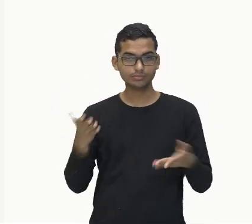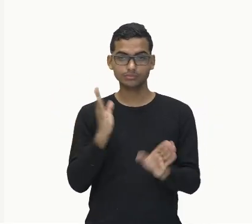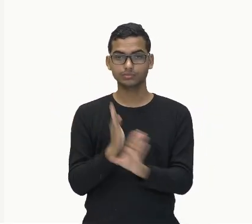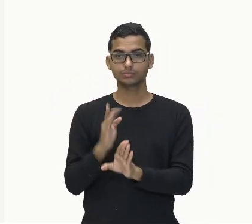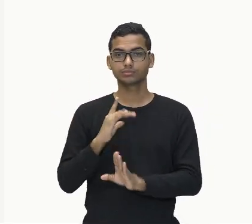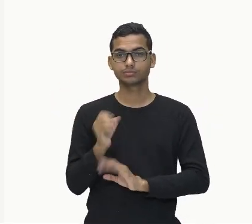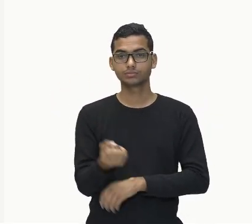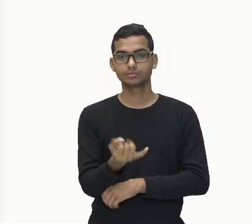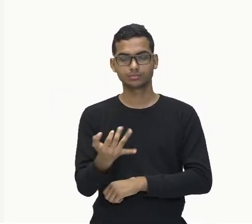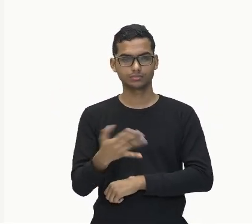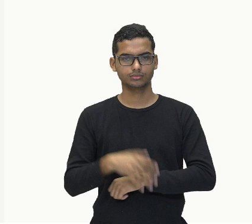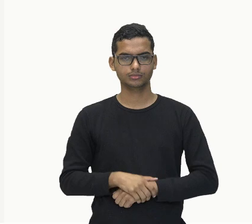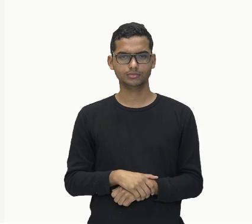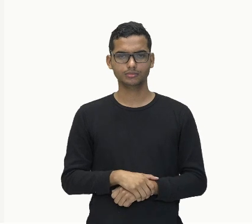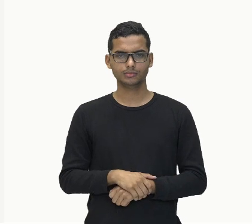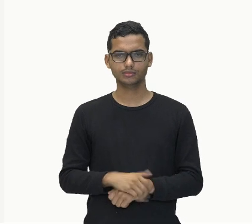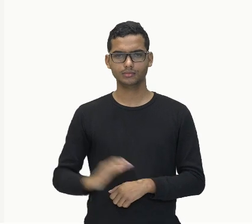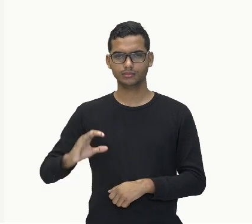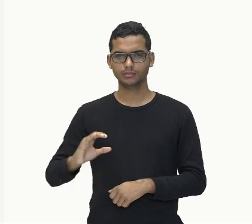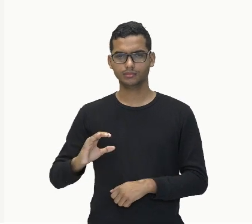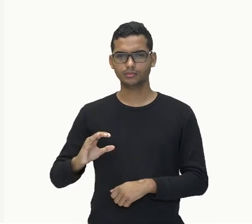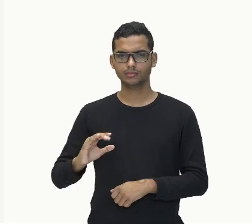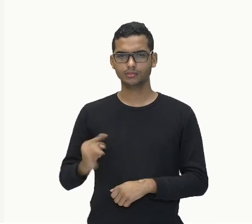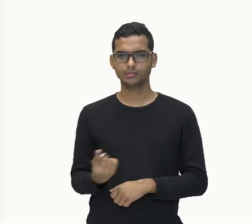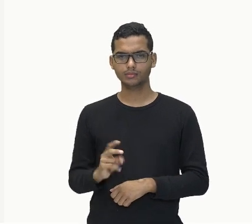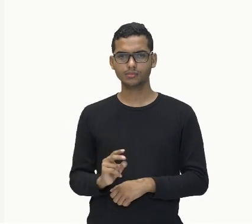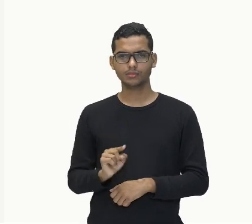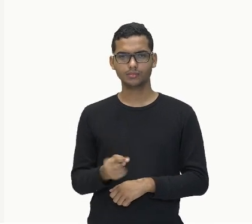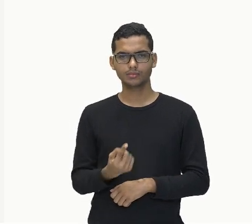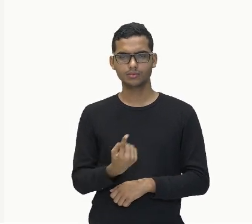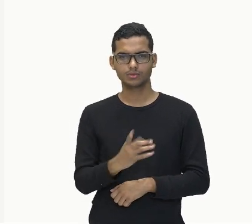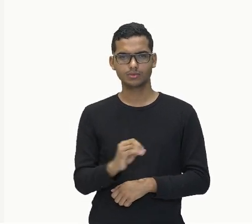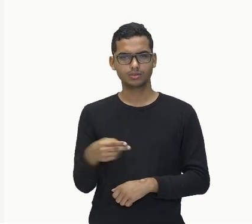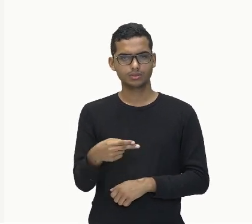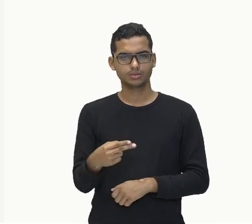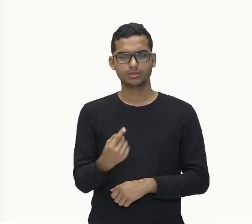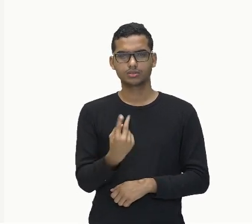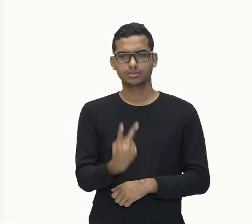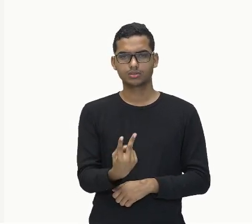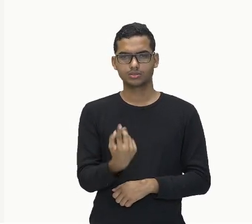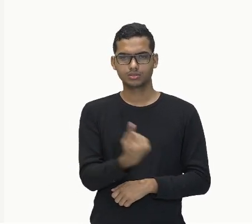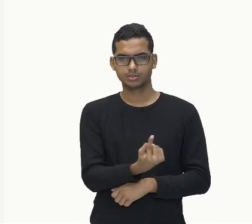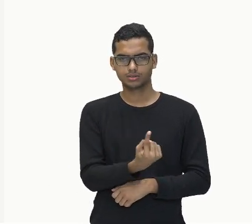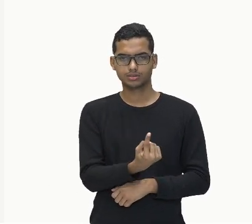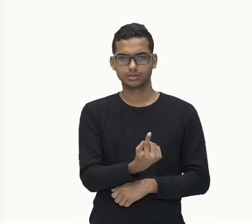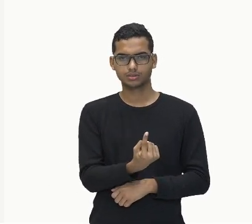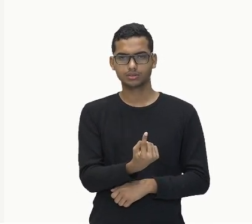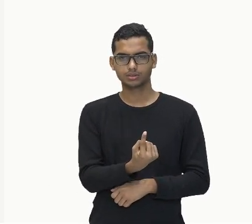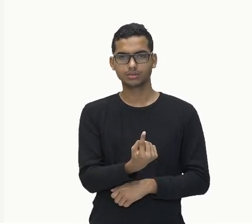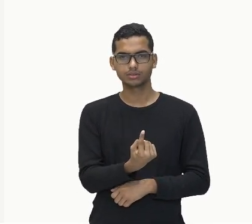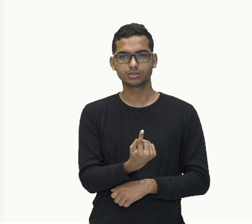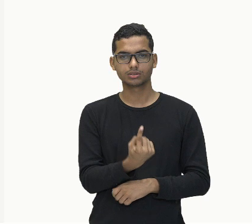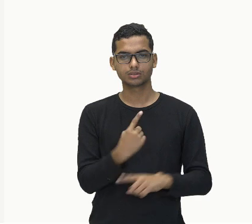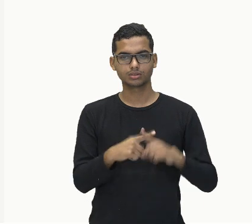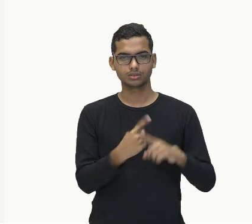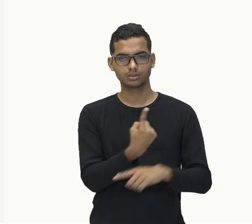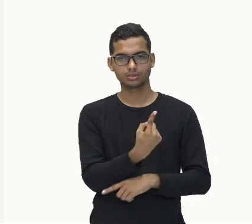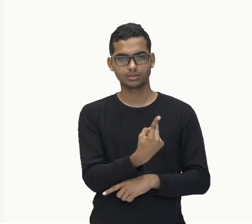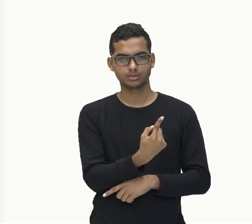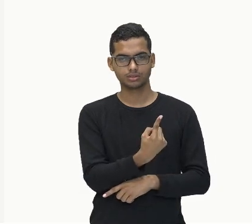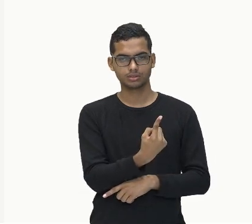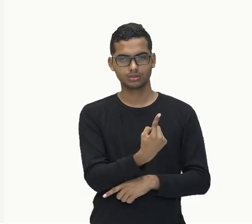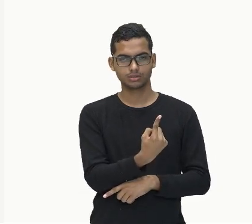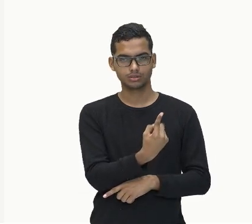à multiplicação de 3 vezes 7, que é 21, vezes 13 vezes 11. Tudo dividido aqui